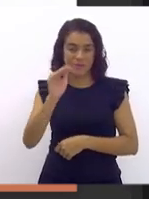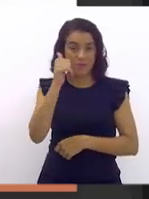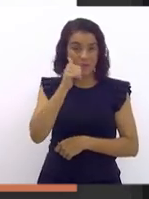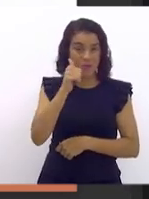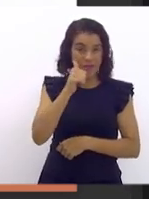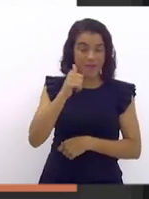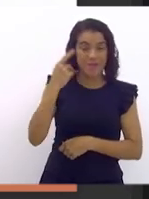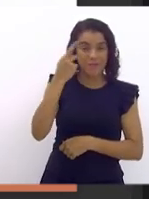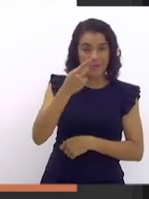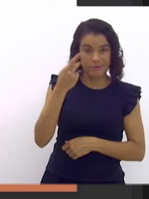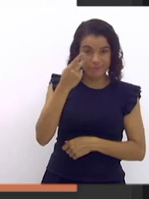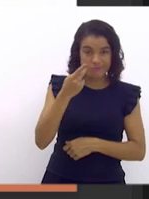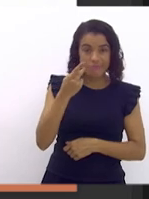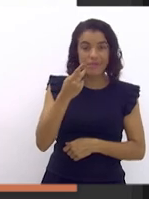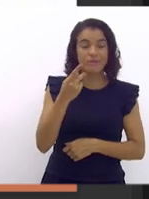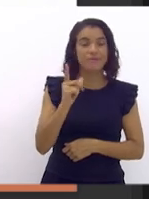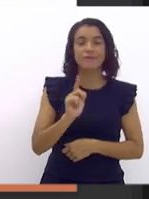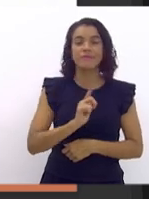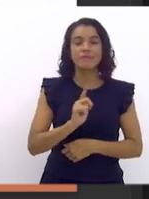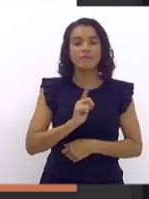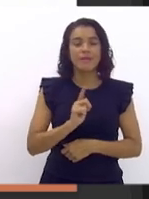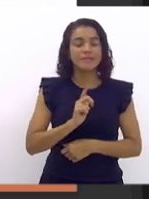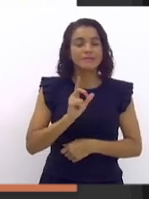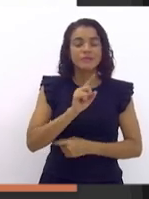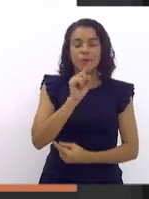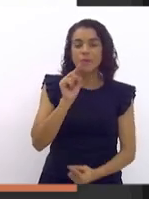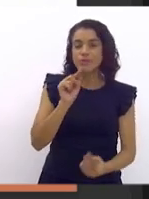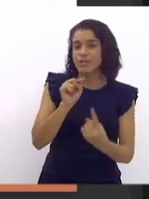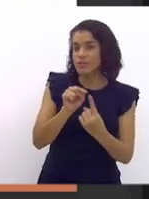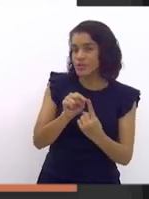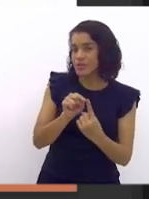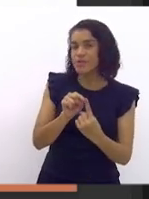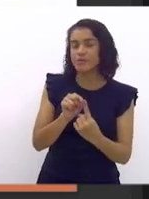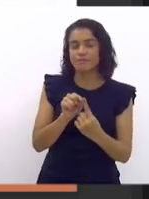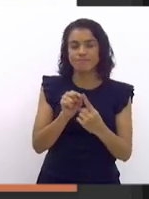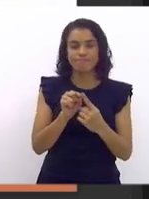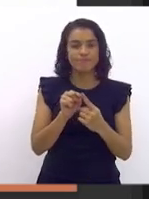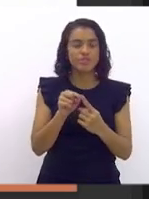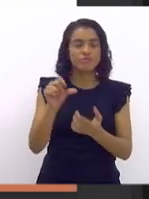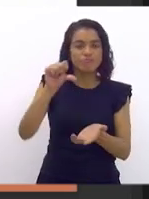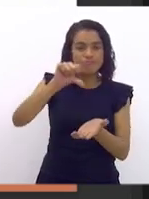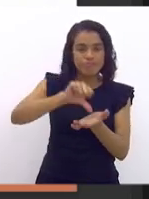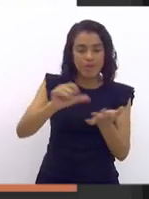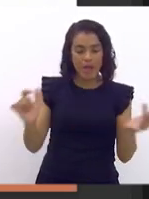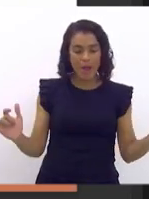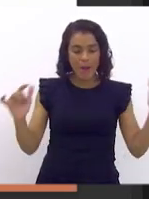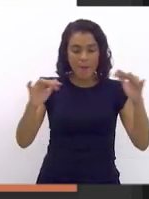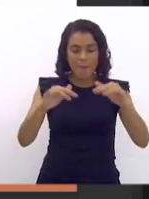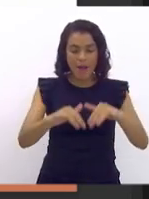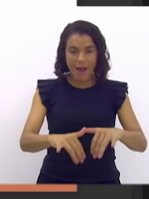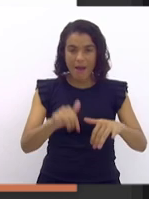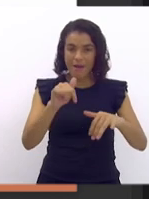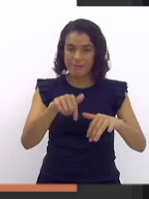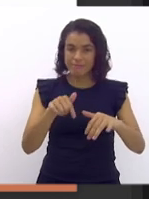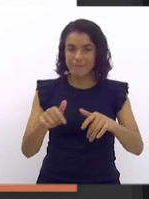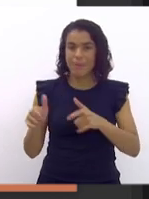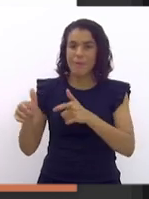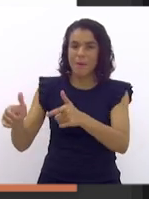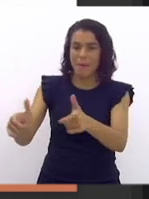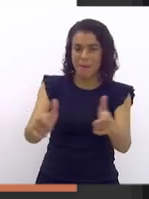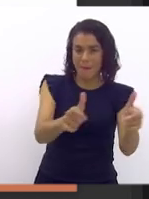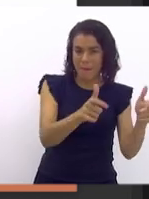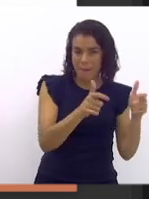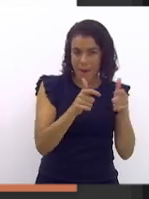Política, que vai ter o fim de centralizar pesquisas sobre mulheres na política, e aí todas as instâncias, e também